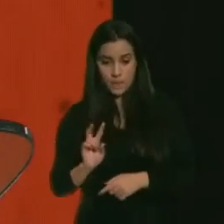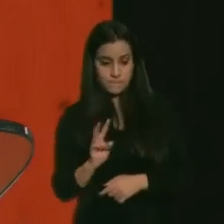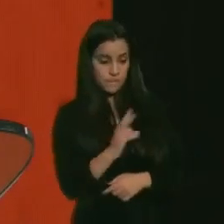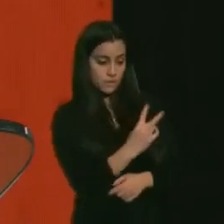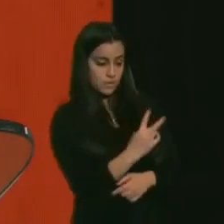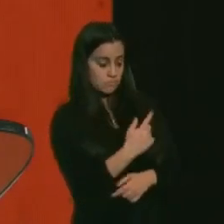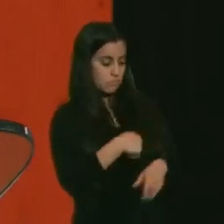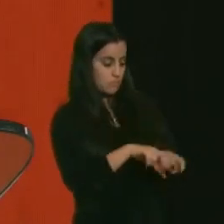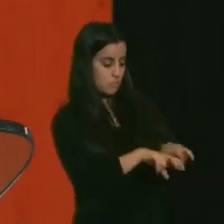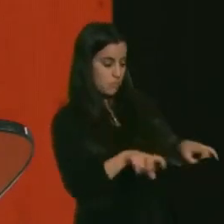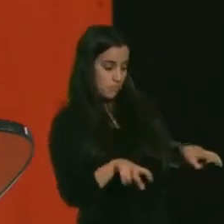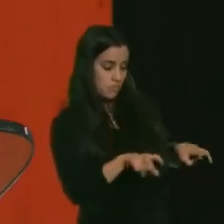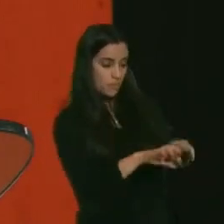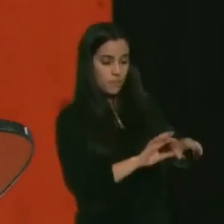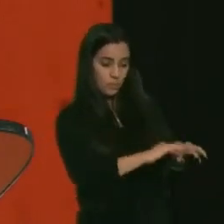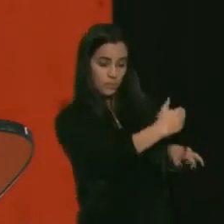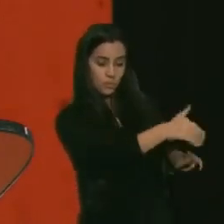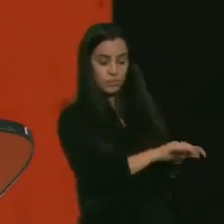no seu escritório,